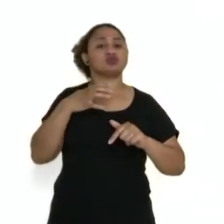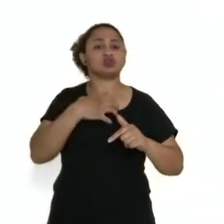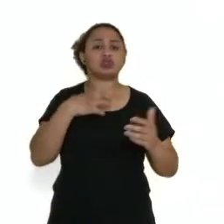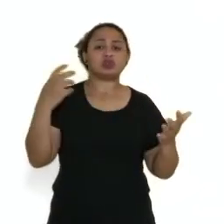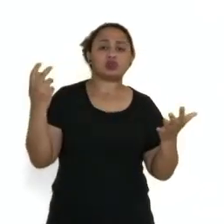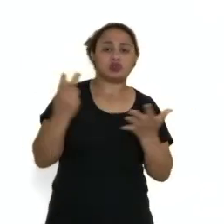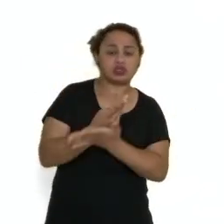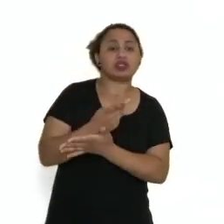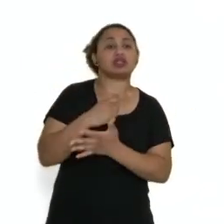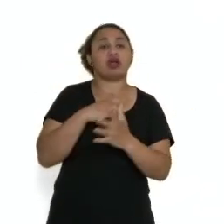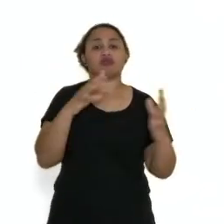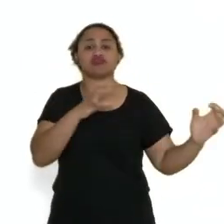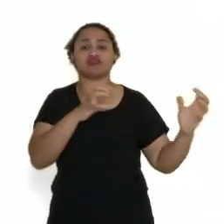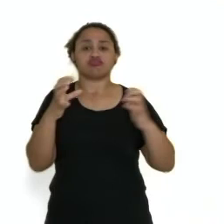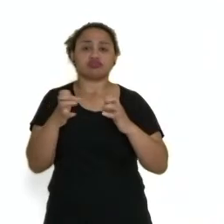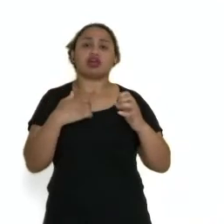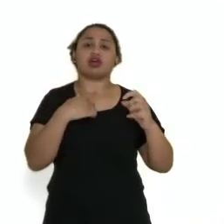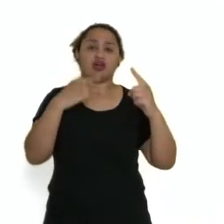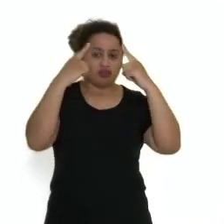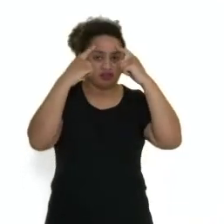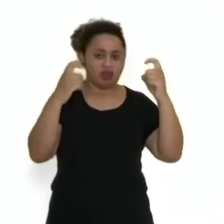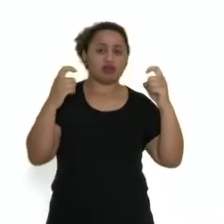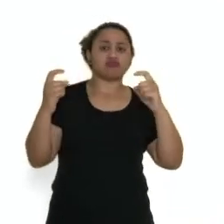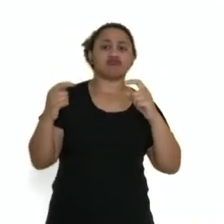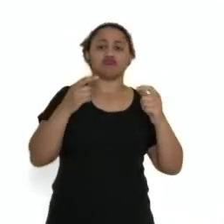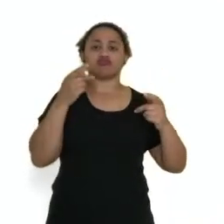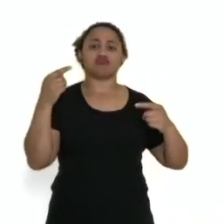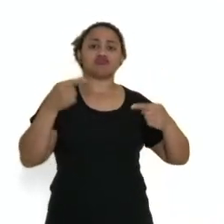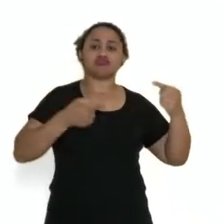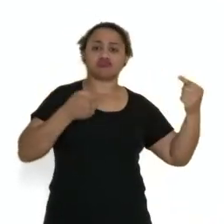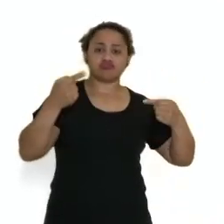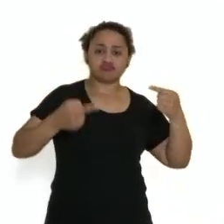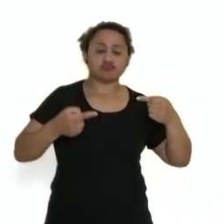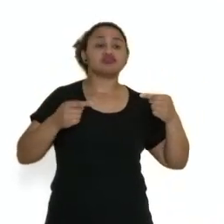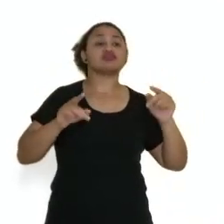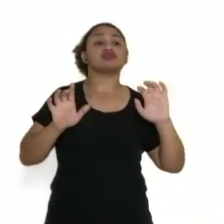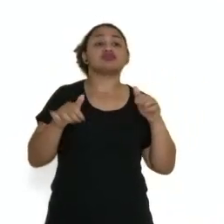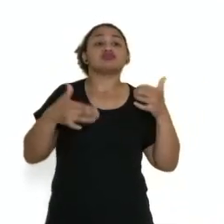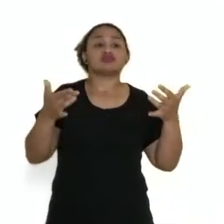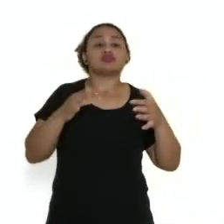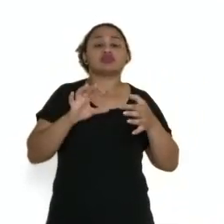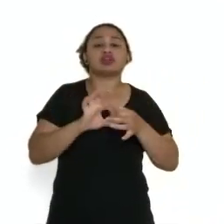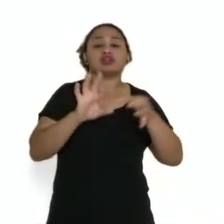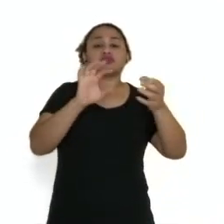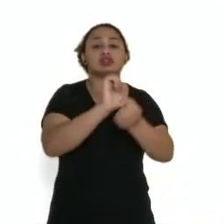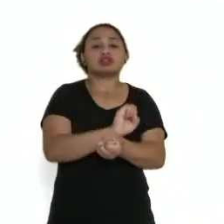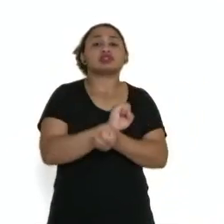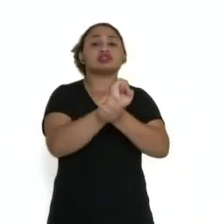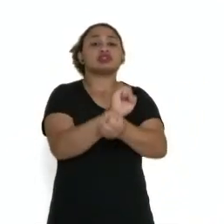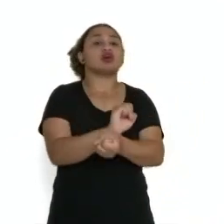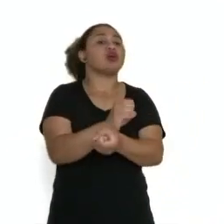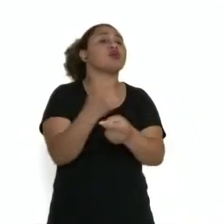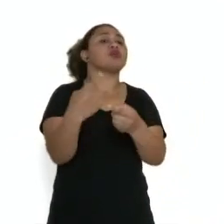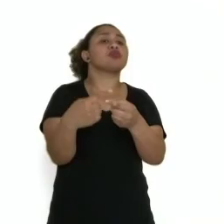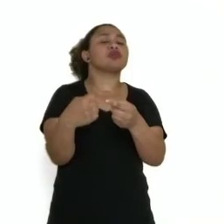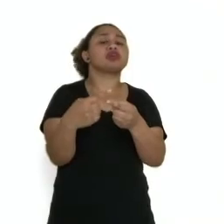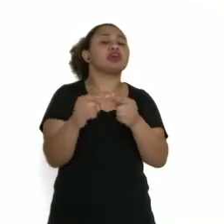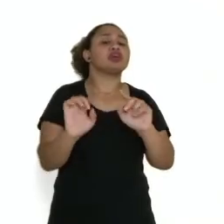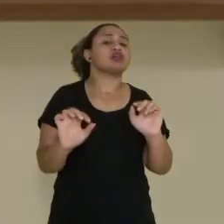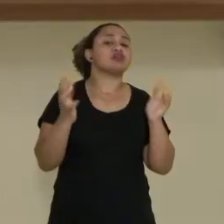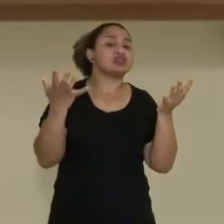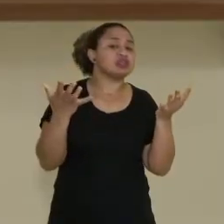com intrigas e violências verbais. Nessa história, a libertação do escravo se deve a que característica de